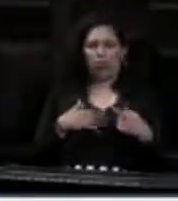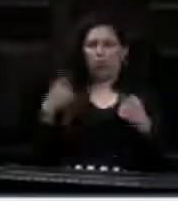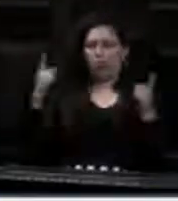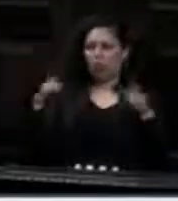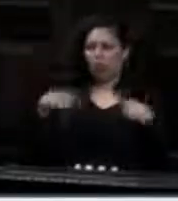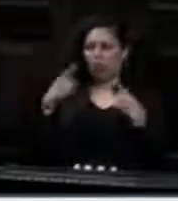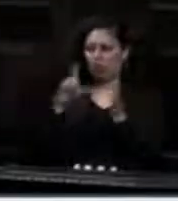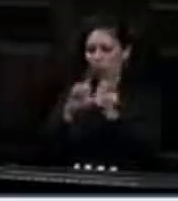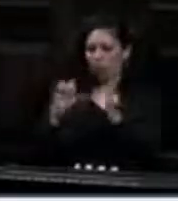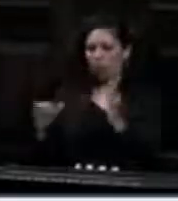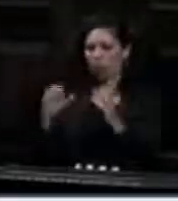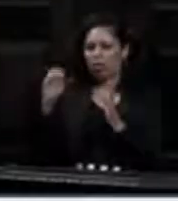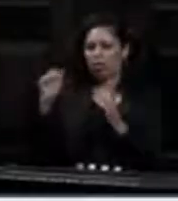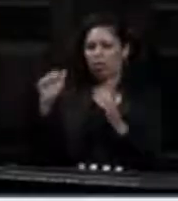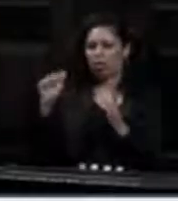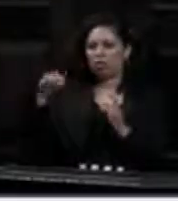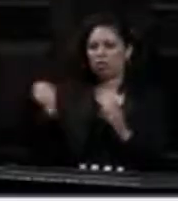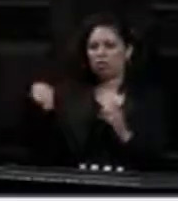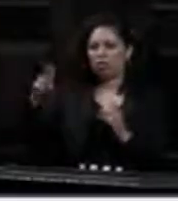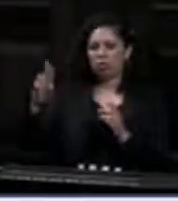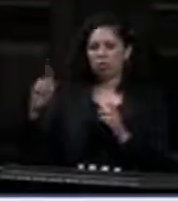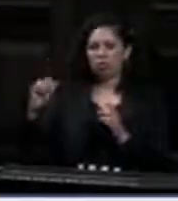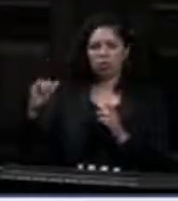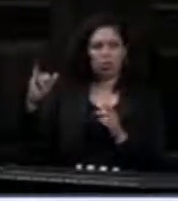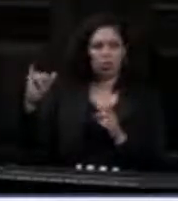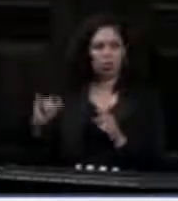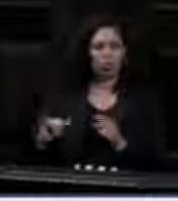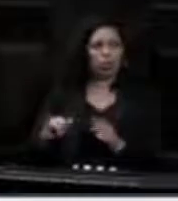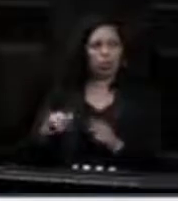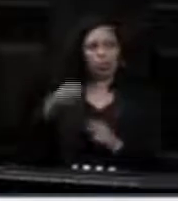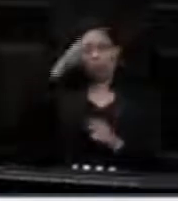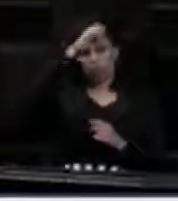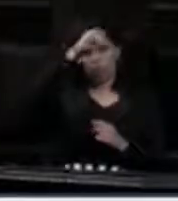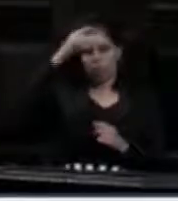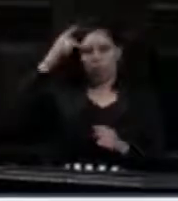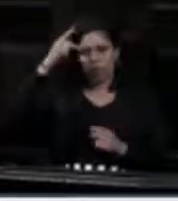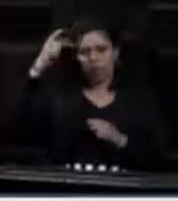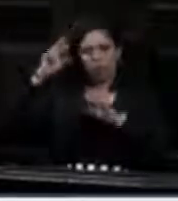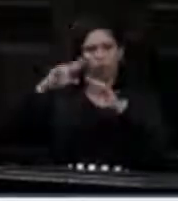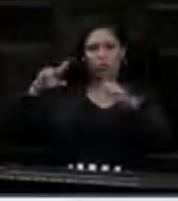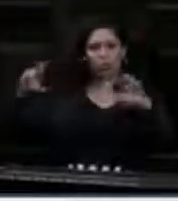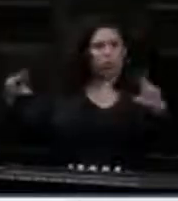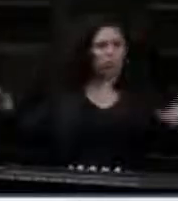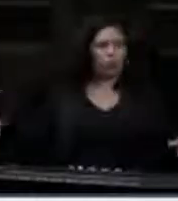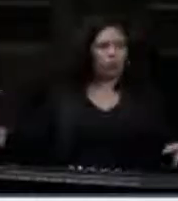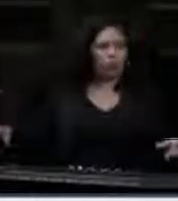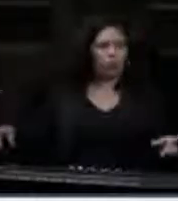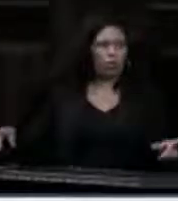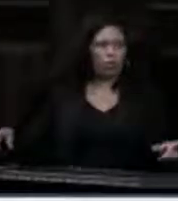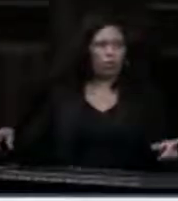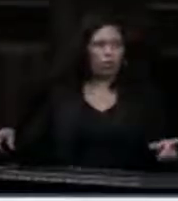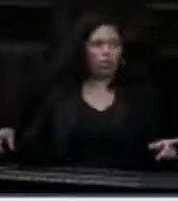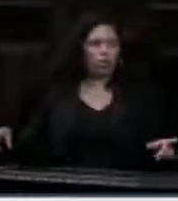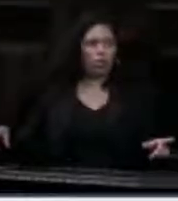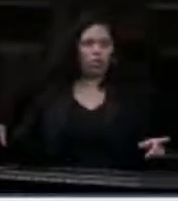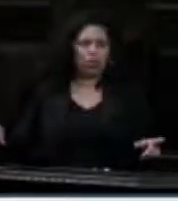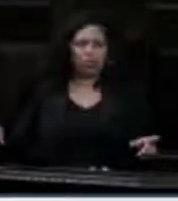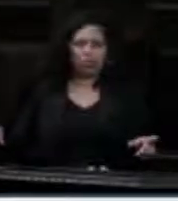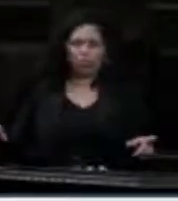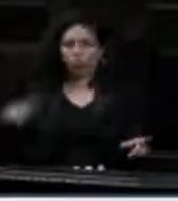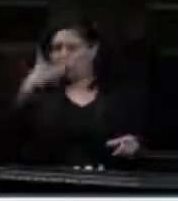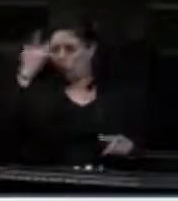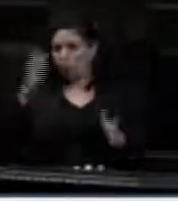esqueçam, prefeito Renato Bravo, ex-prefeito Rogério Cabral, aqueles que combatem em Nova Friburgo